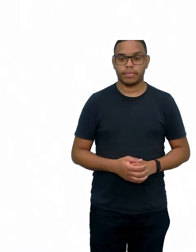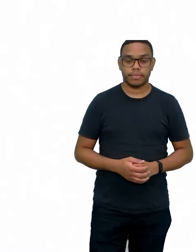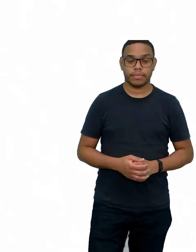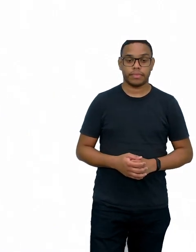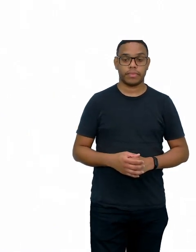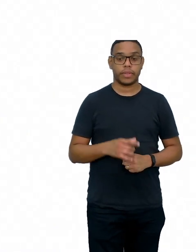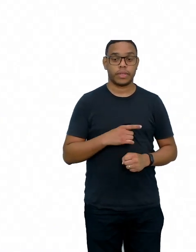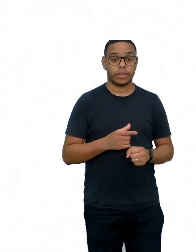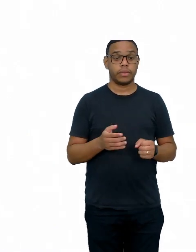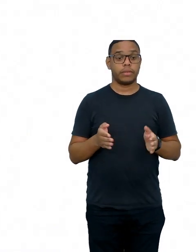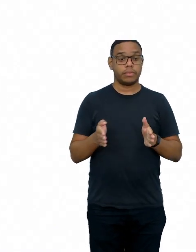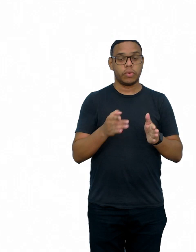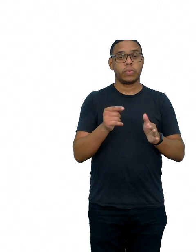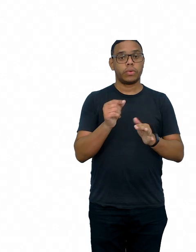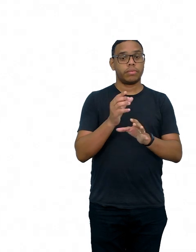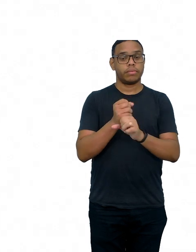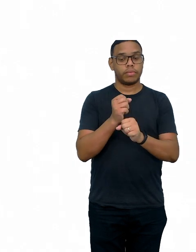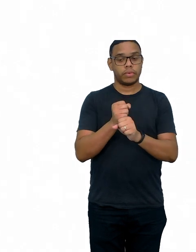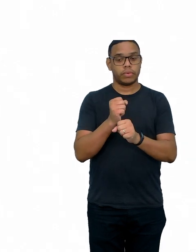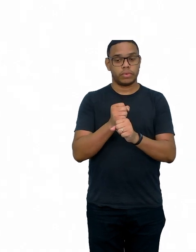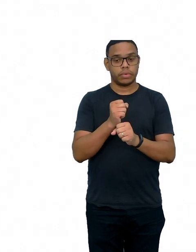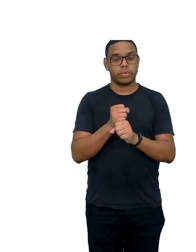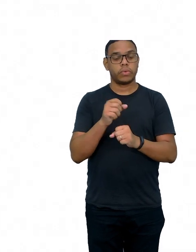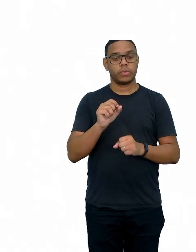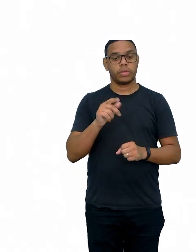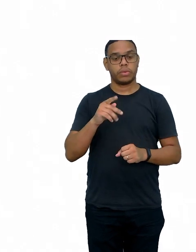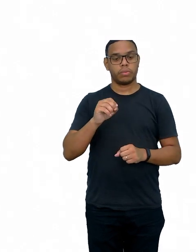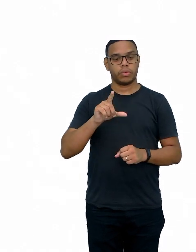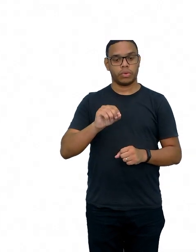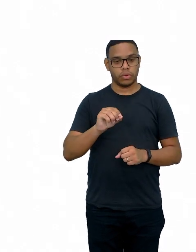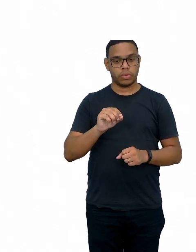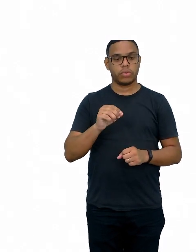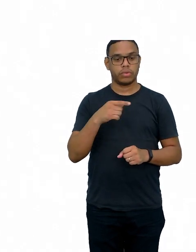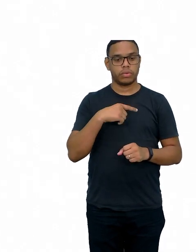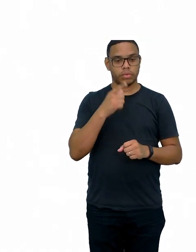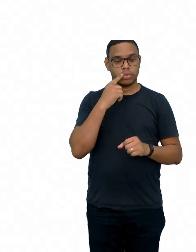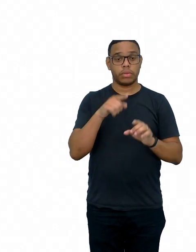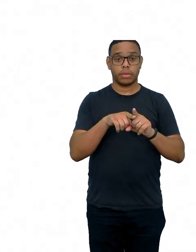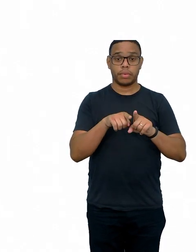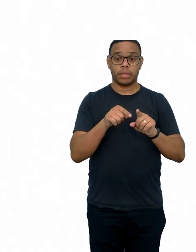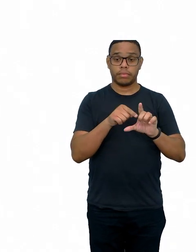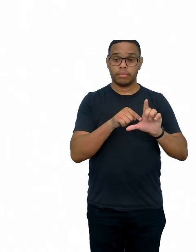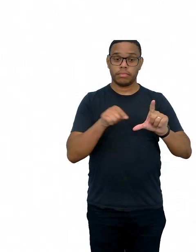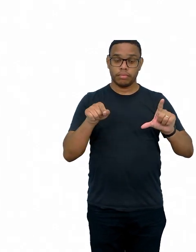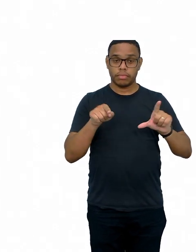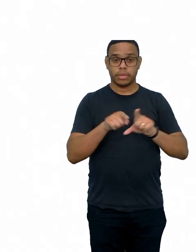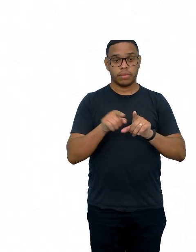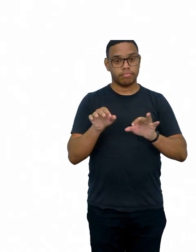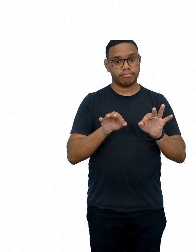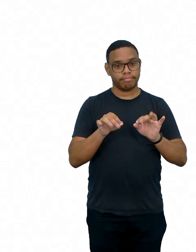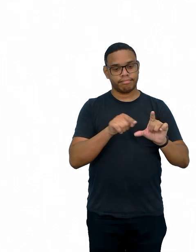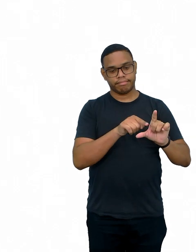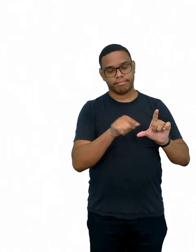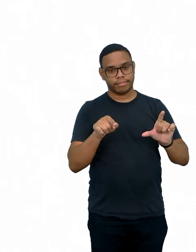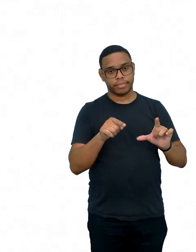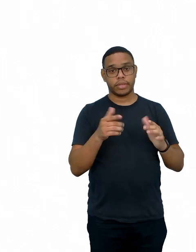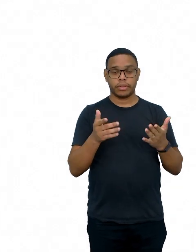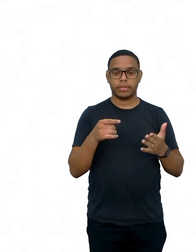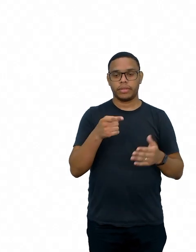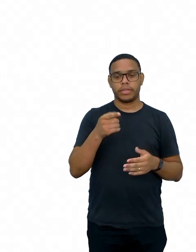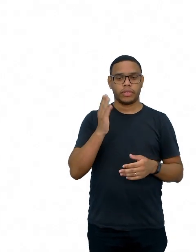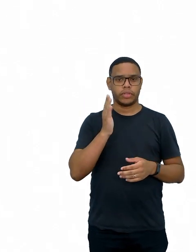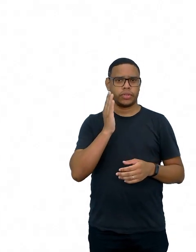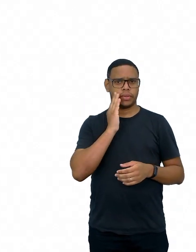médio, que é calcular um ponto médio em um segmento de reta no plano cartesiano. Aí a gente já